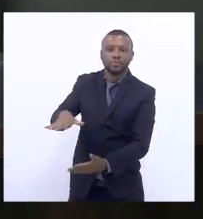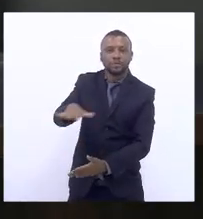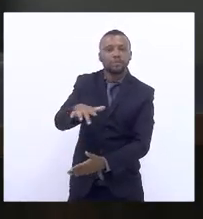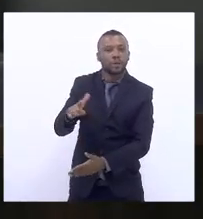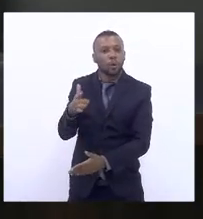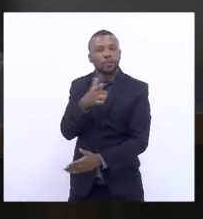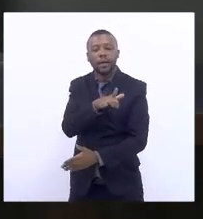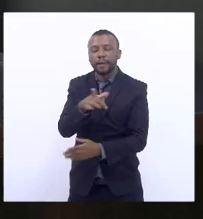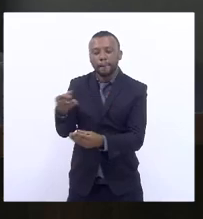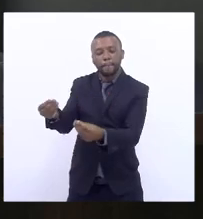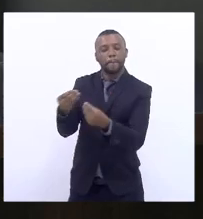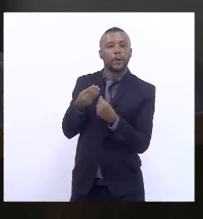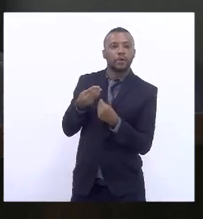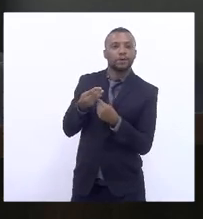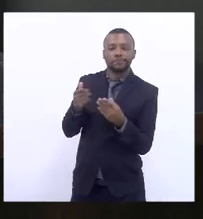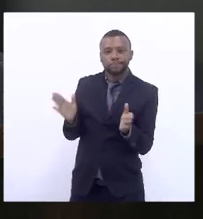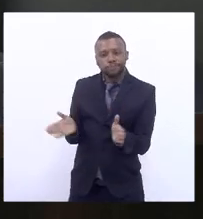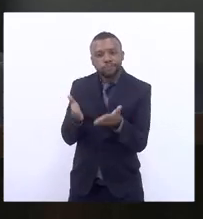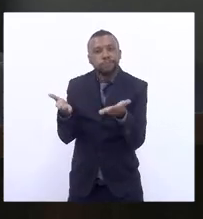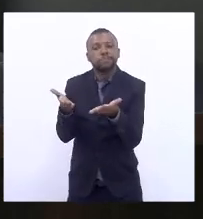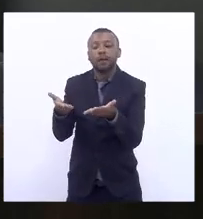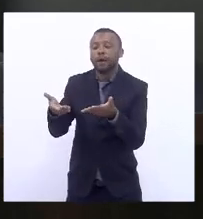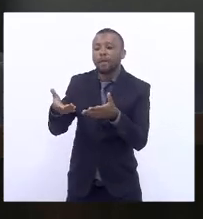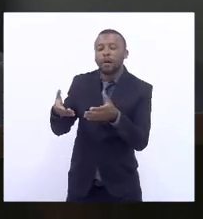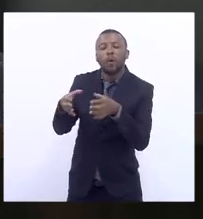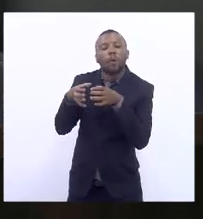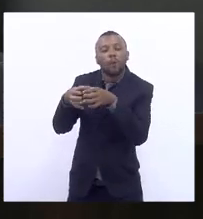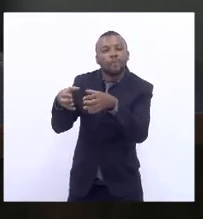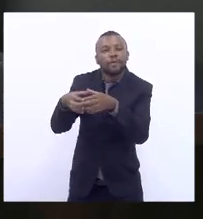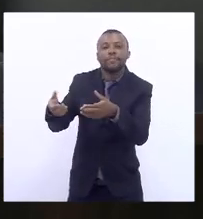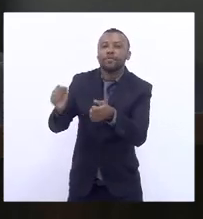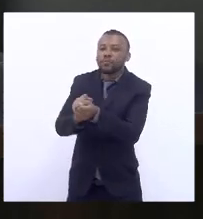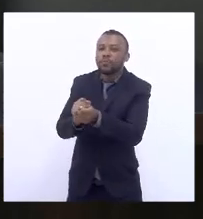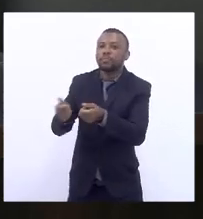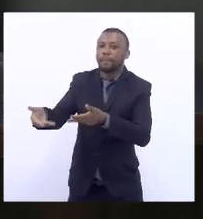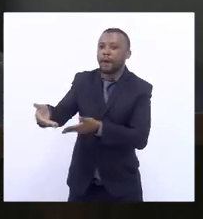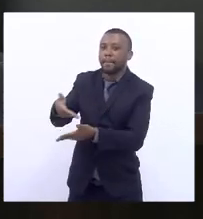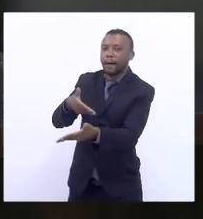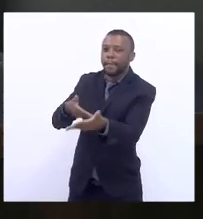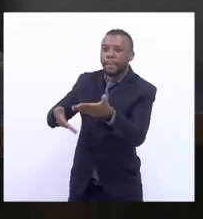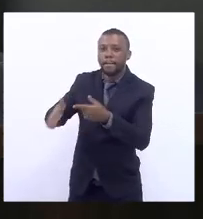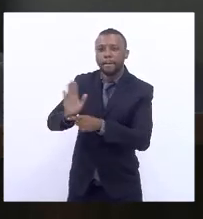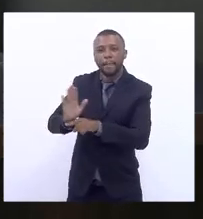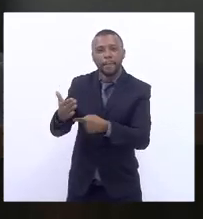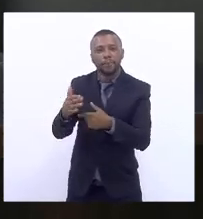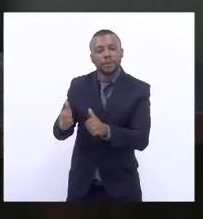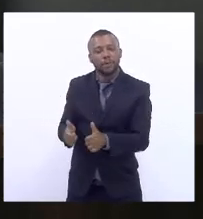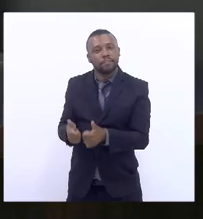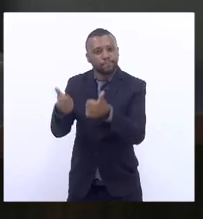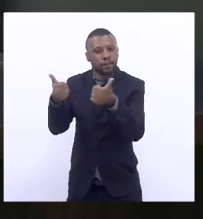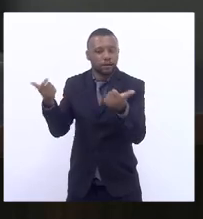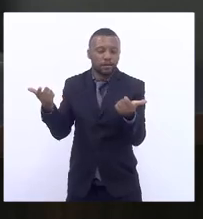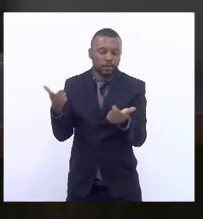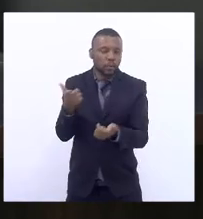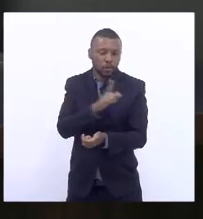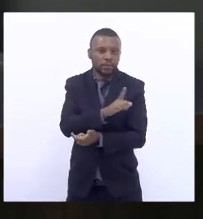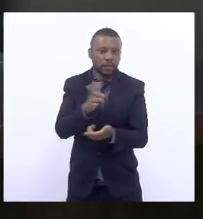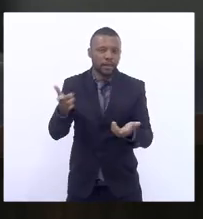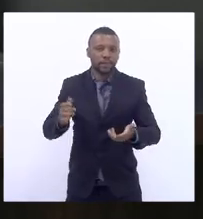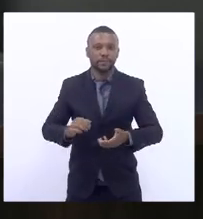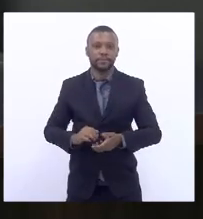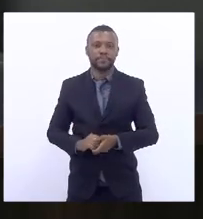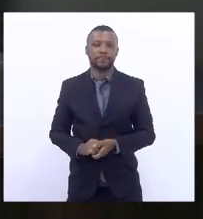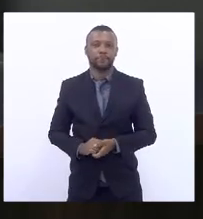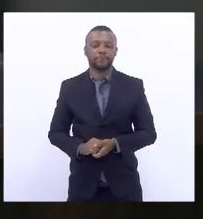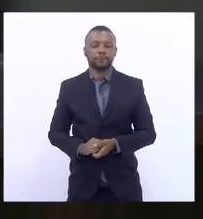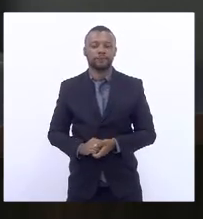possibilita isso. É através do convívio com o outro que você se torna um ser melhor. Então, agora, a